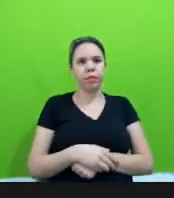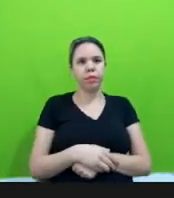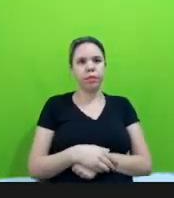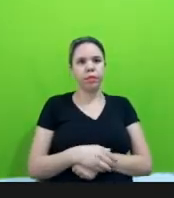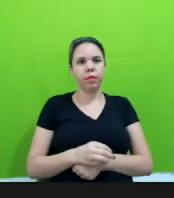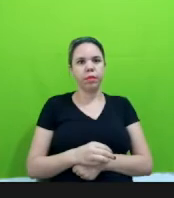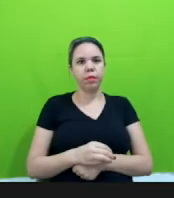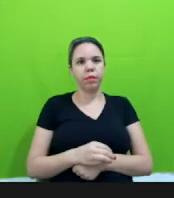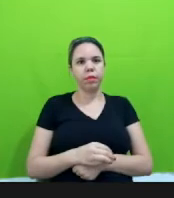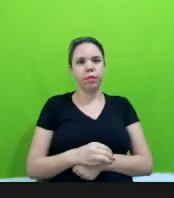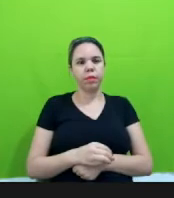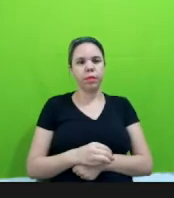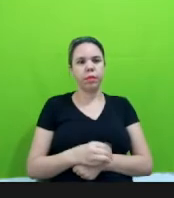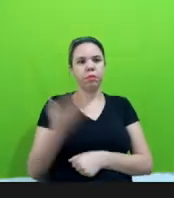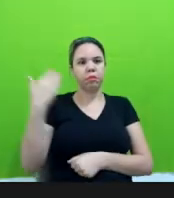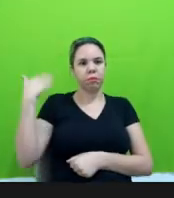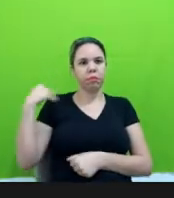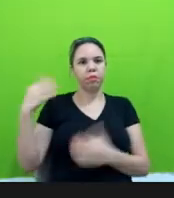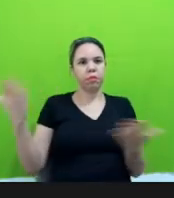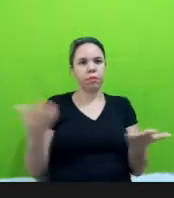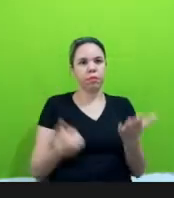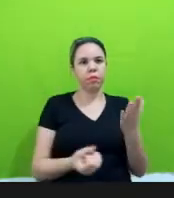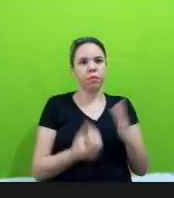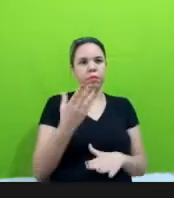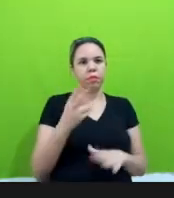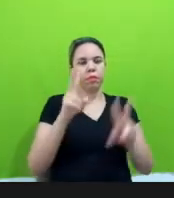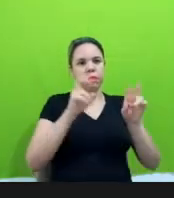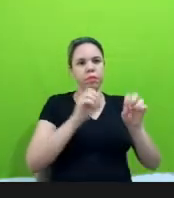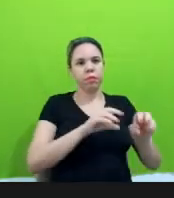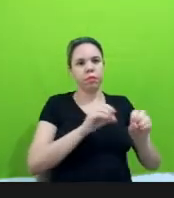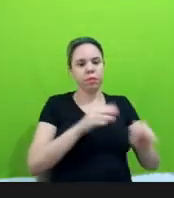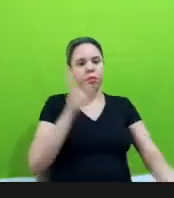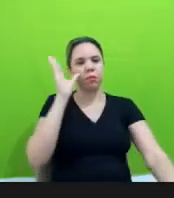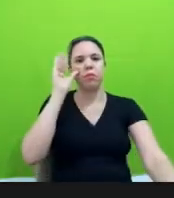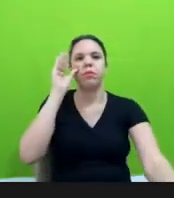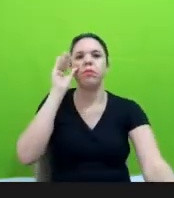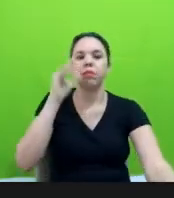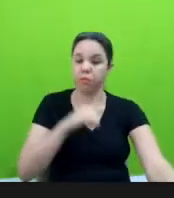gente teve um episódio recente agora em relação à educação, que é curioso, porque a gente tem realmente